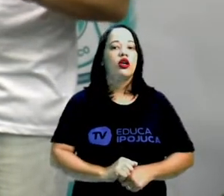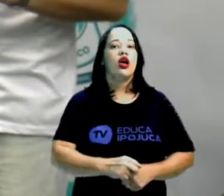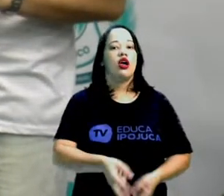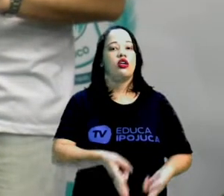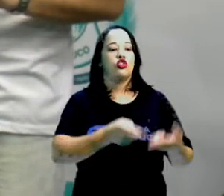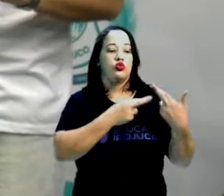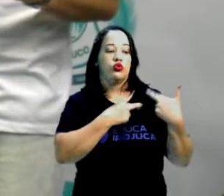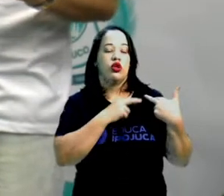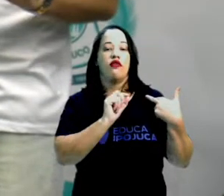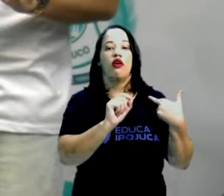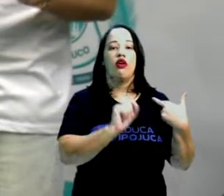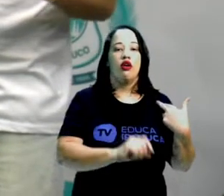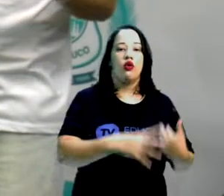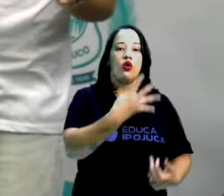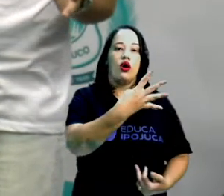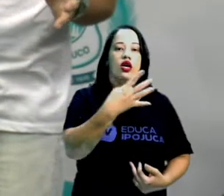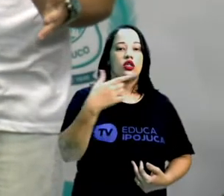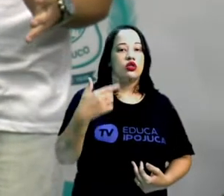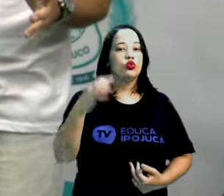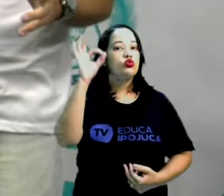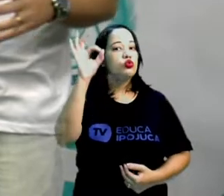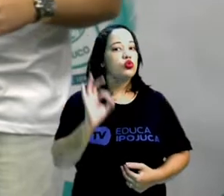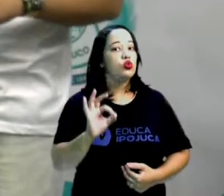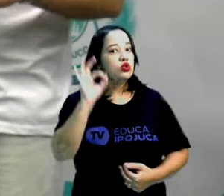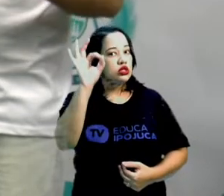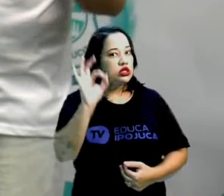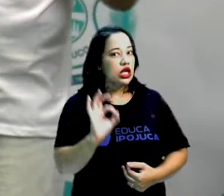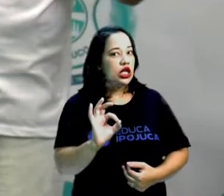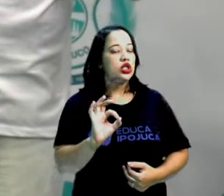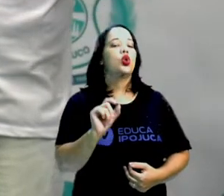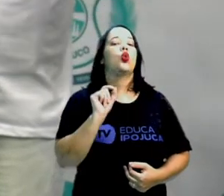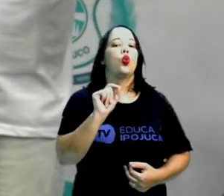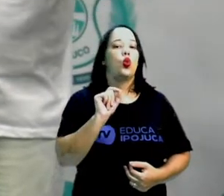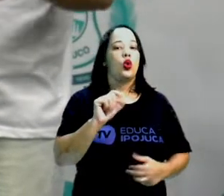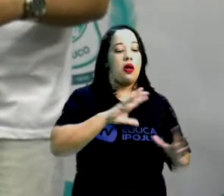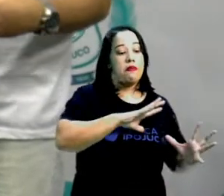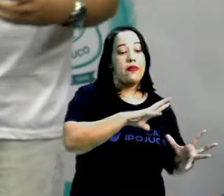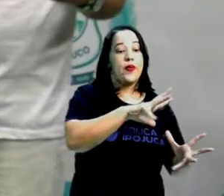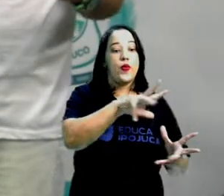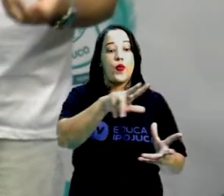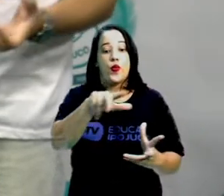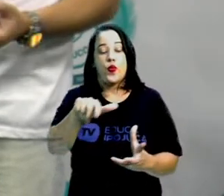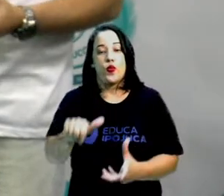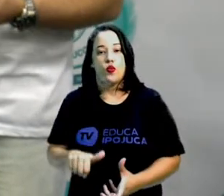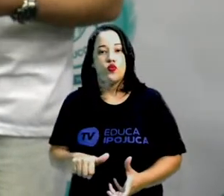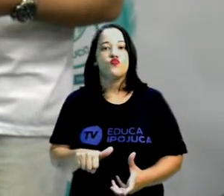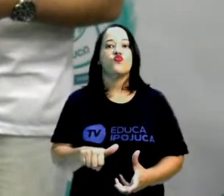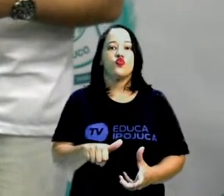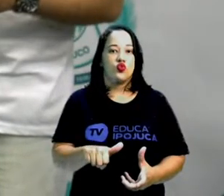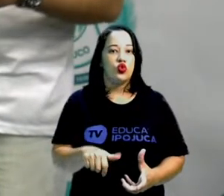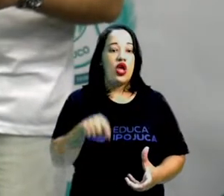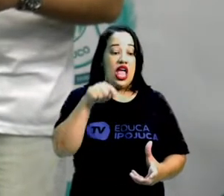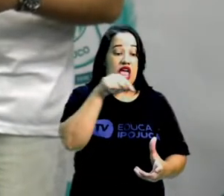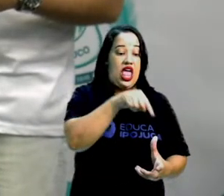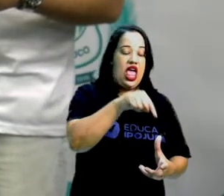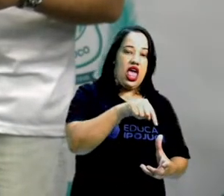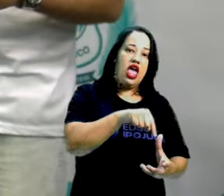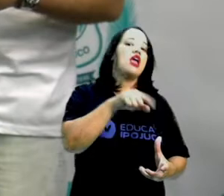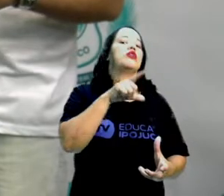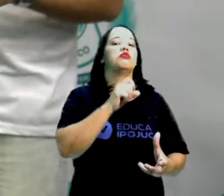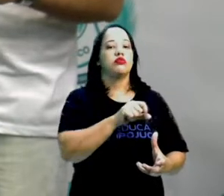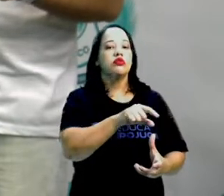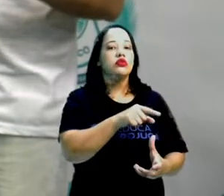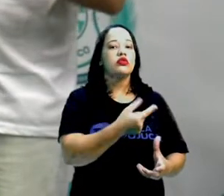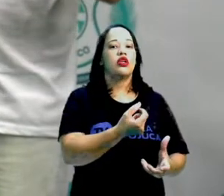aproximadamente 42% da produção mundial. Então, assim, a produção mundial estava ainda centrada nos Estados Unidos, ali nos anos